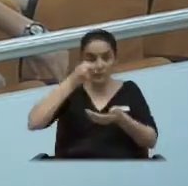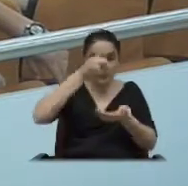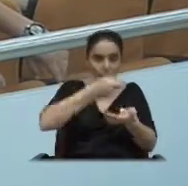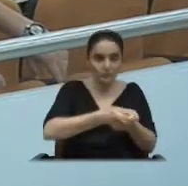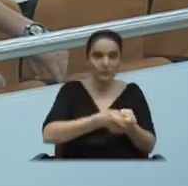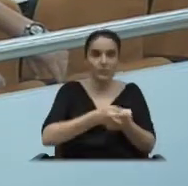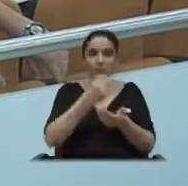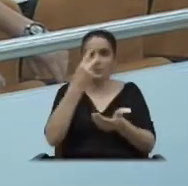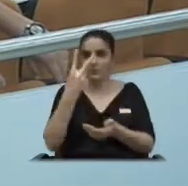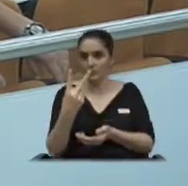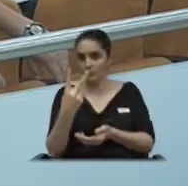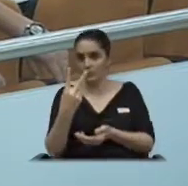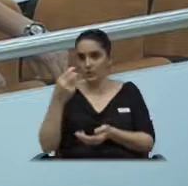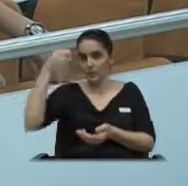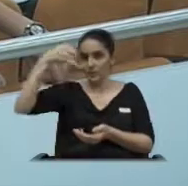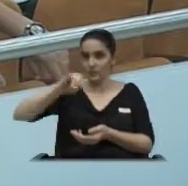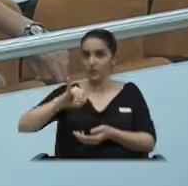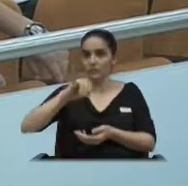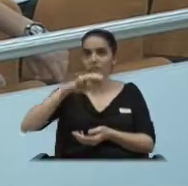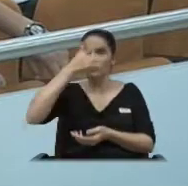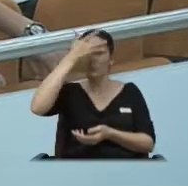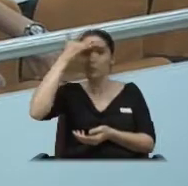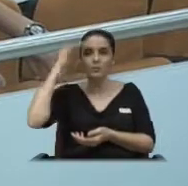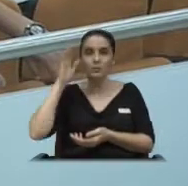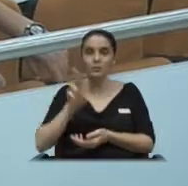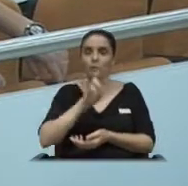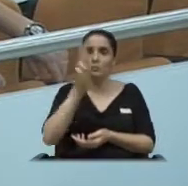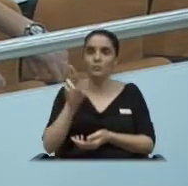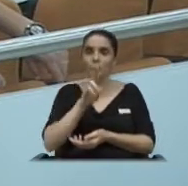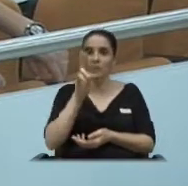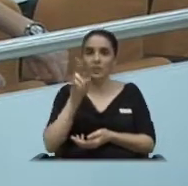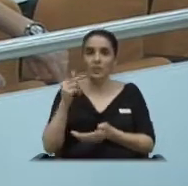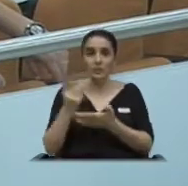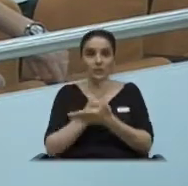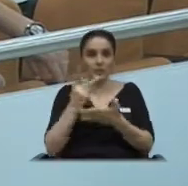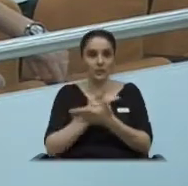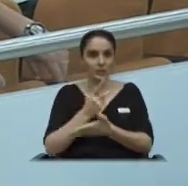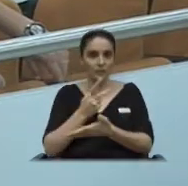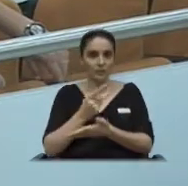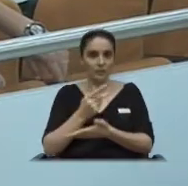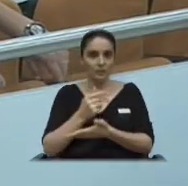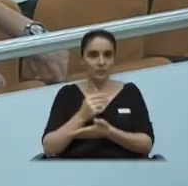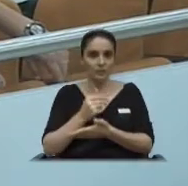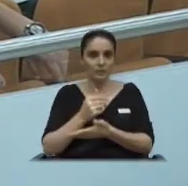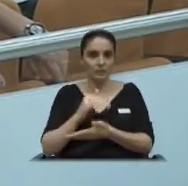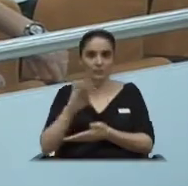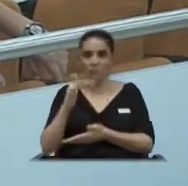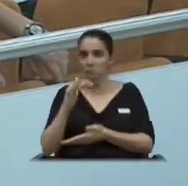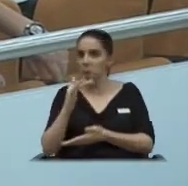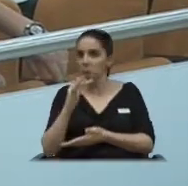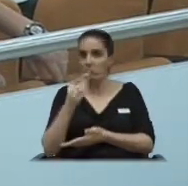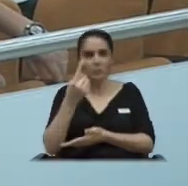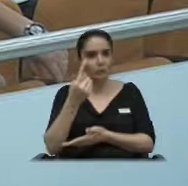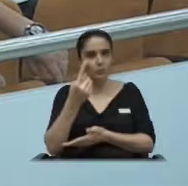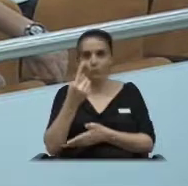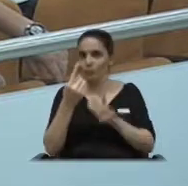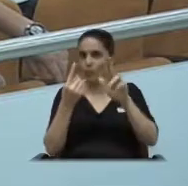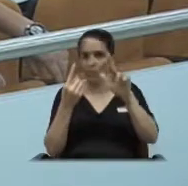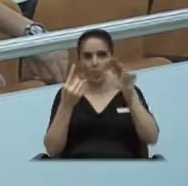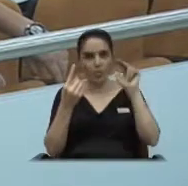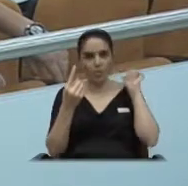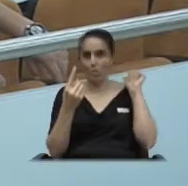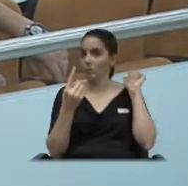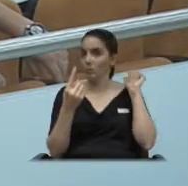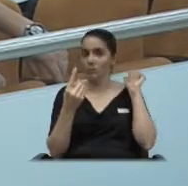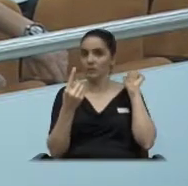alguém usasse de má fé nos passes, a média não seria 1, de maneira alguma. Ou